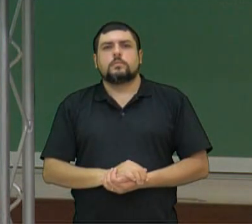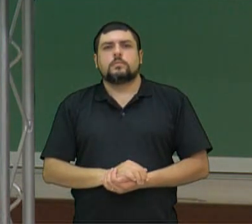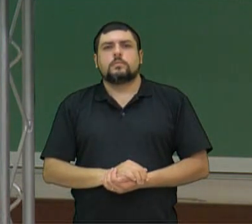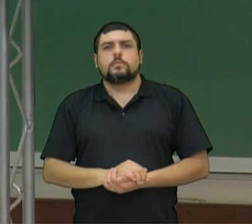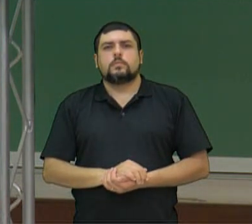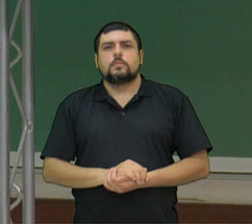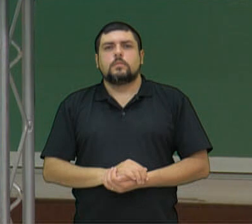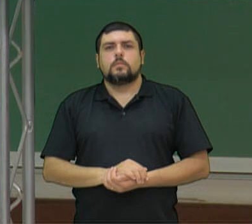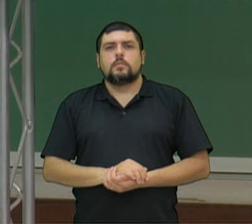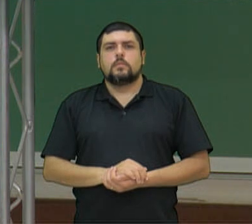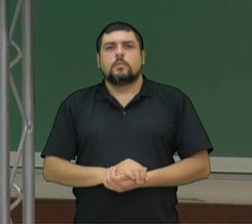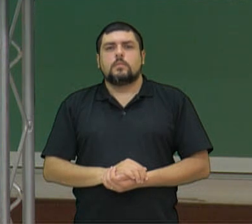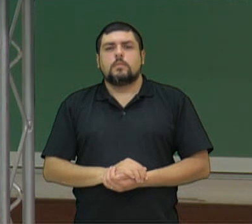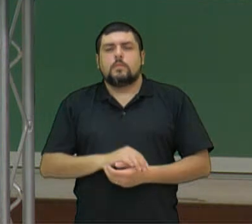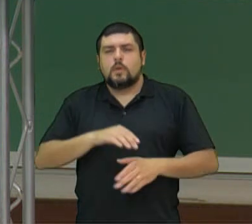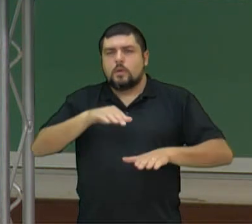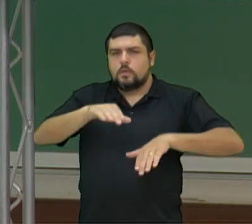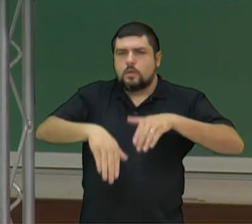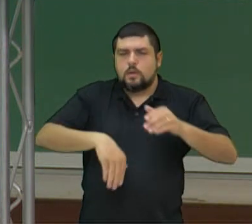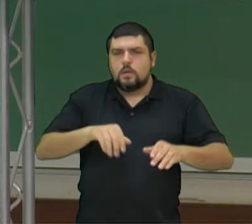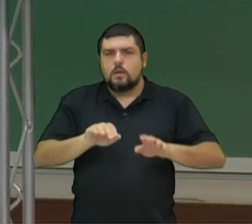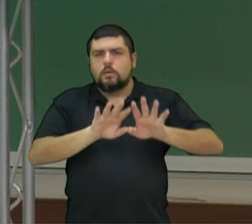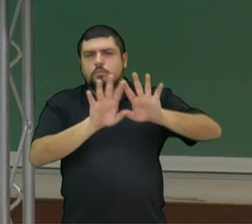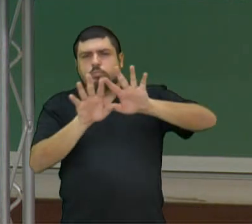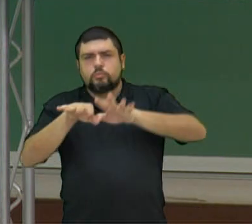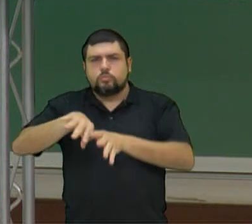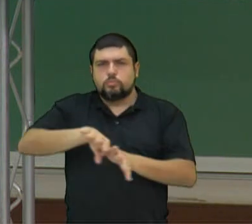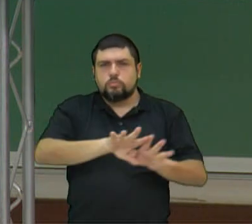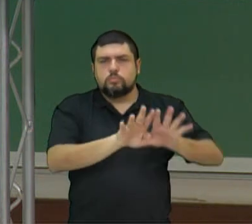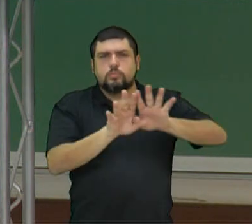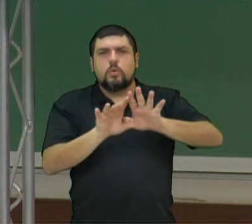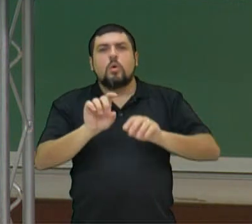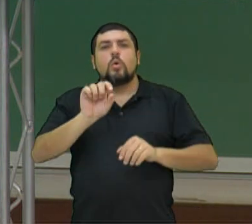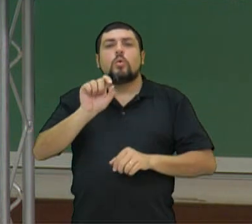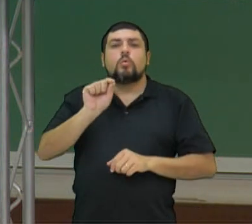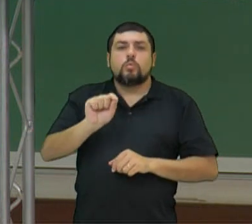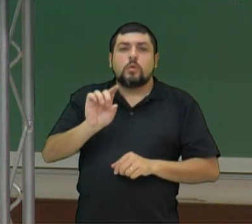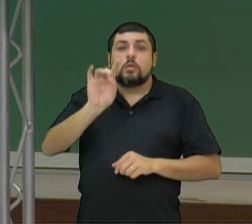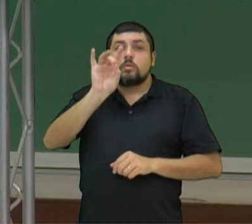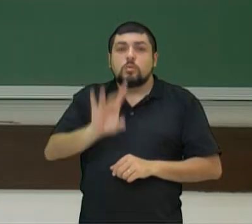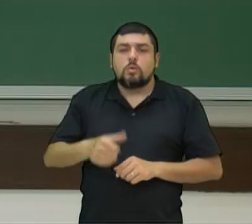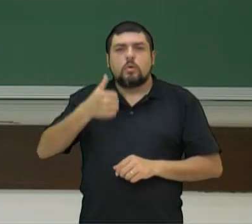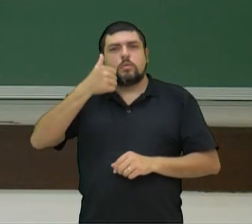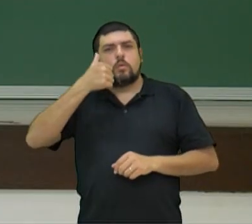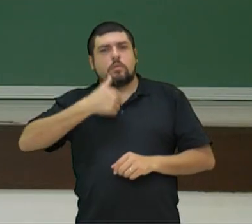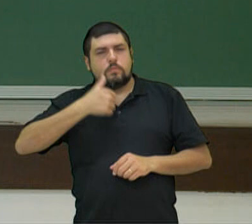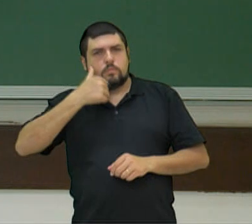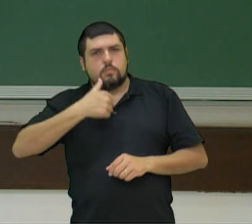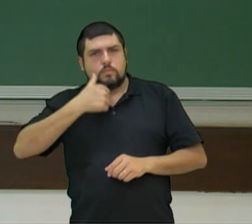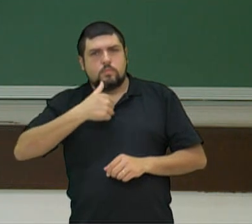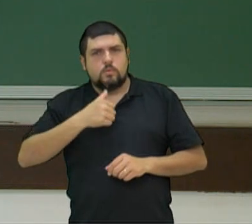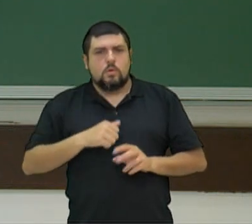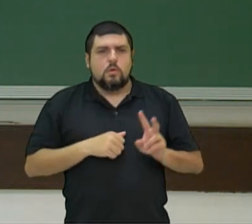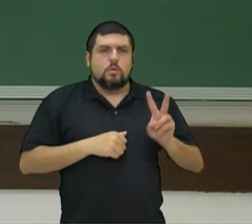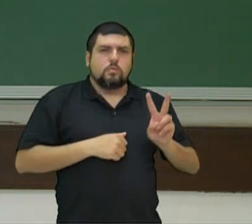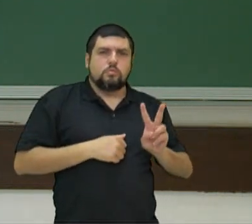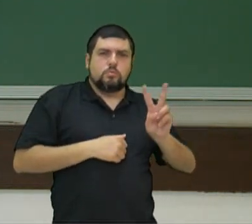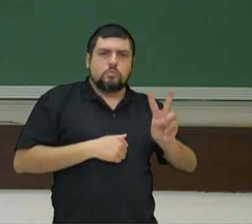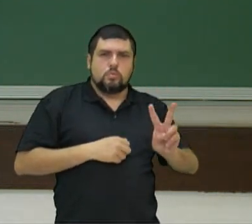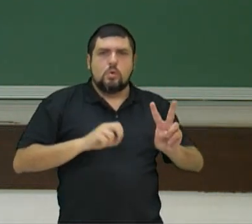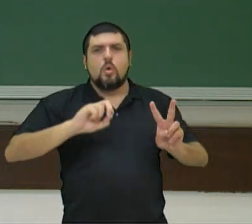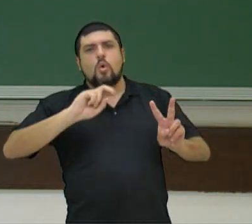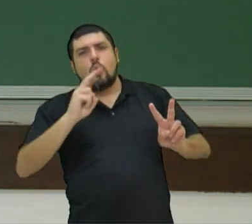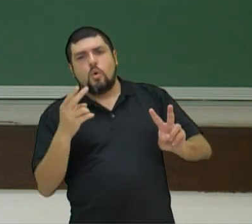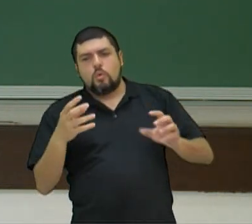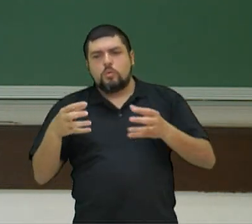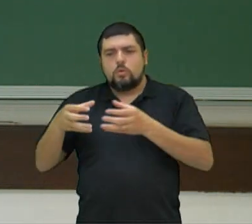O nado sincronizado é disputado somente por mulheres. As disputas são por duetos ou equipes.